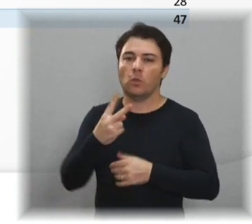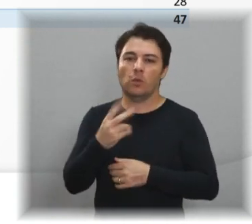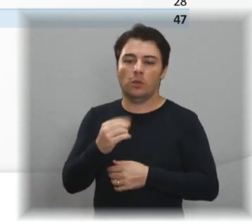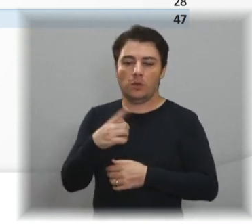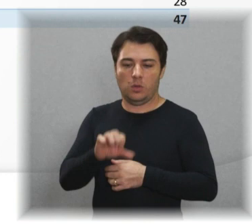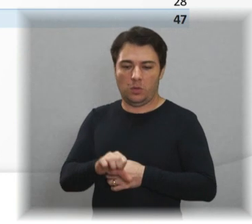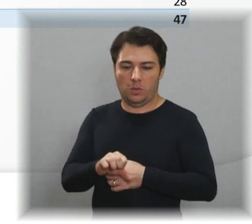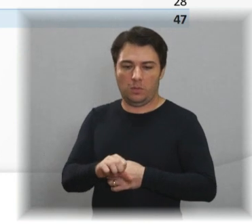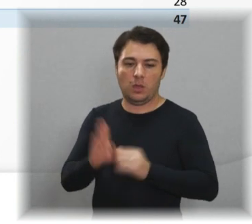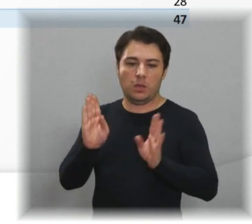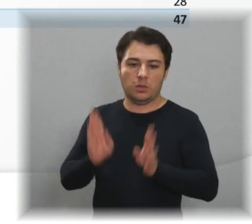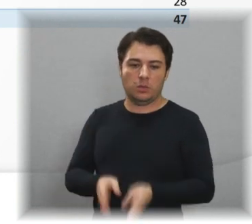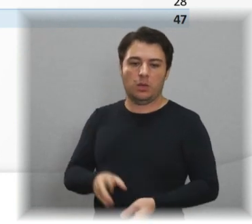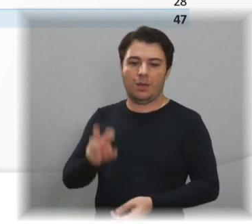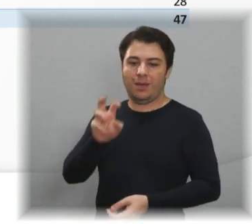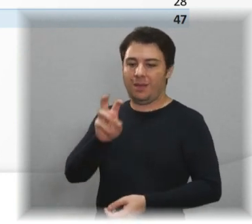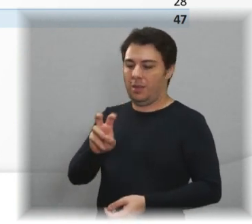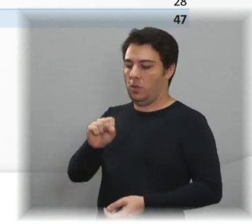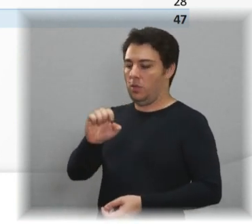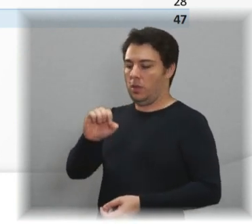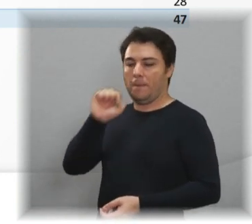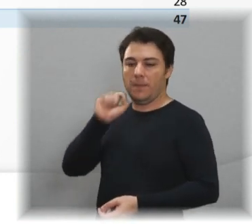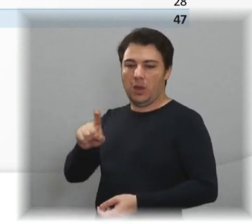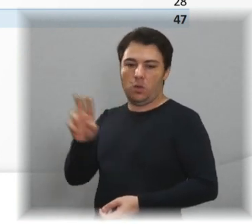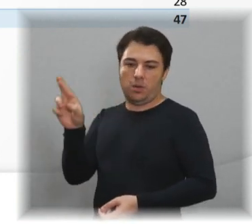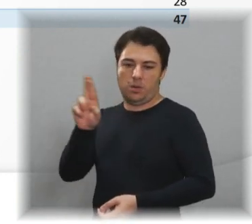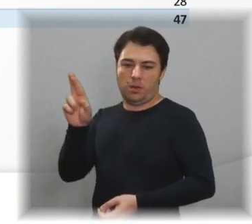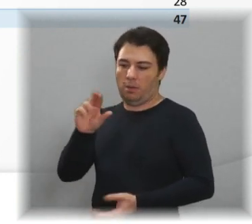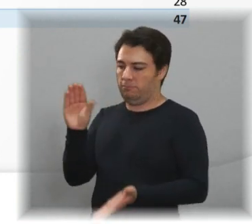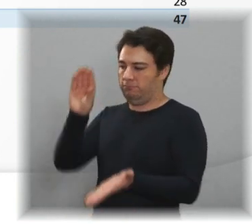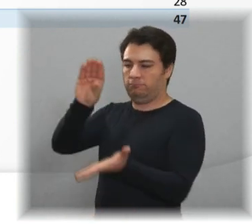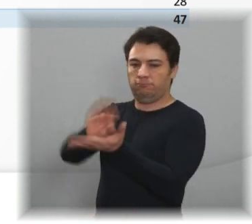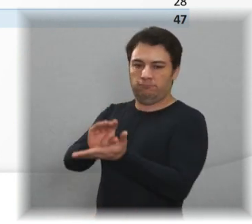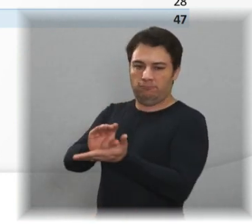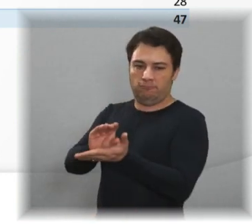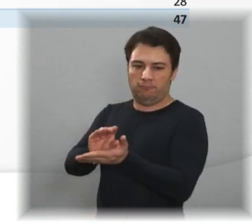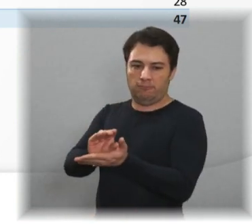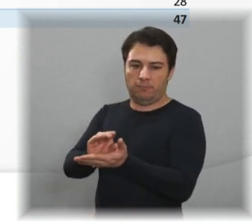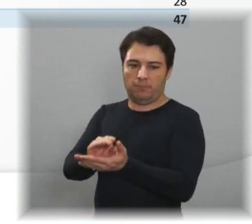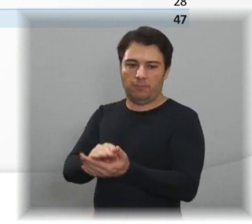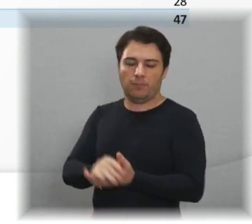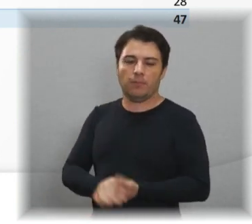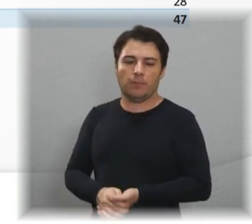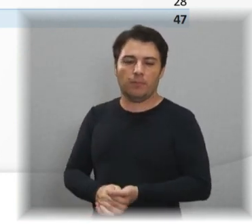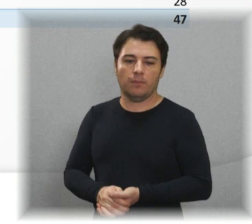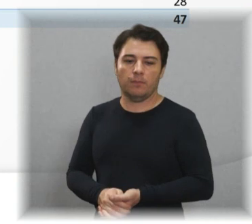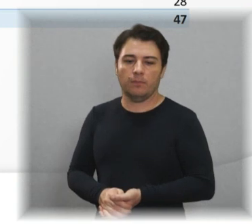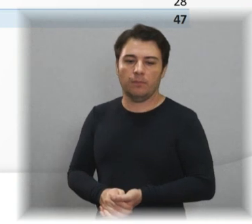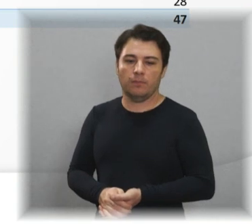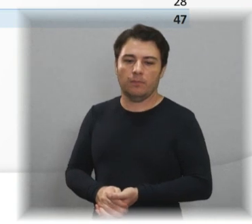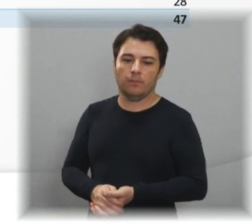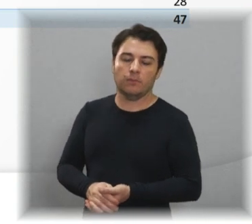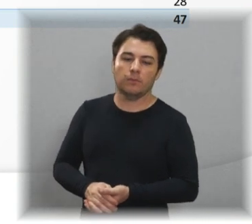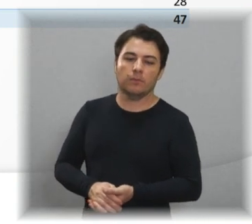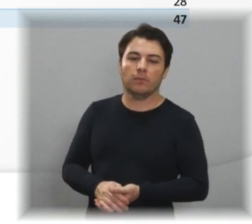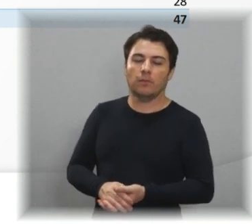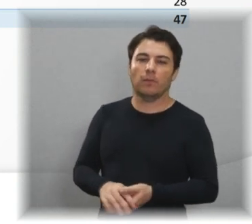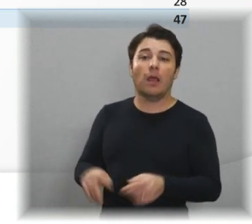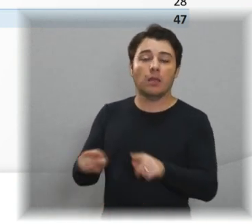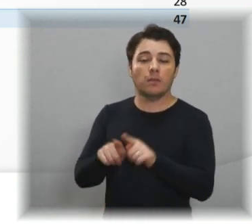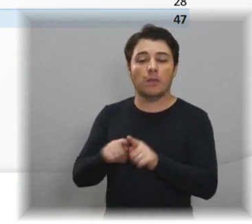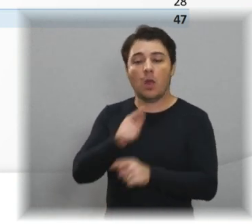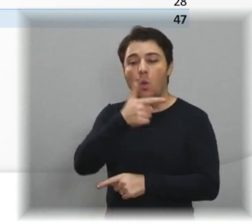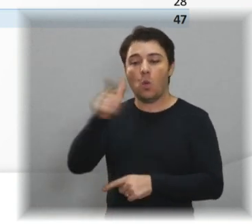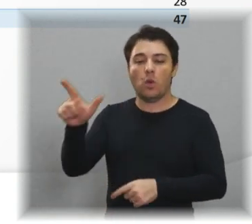foram 500 580 mil reais só de investimento obra de cliente porque eu comentei que tem obra que é para ligar cliente Essa não